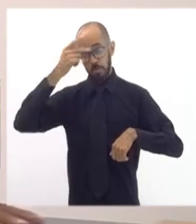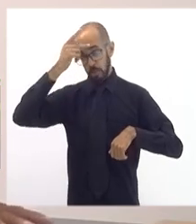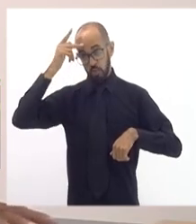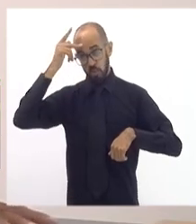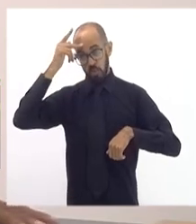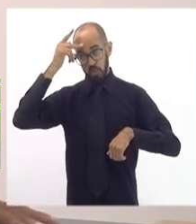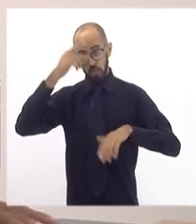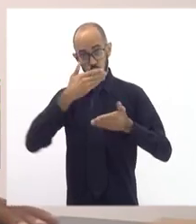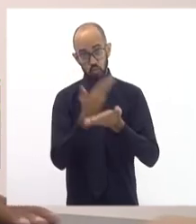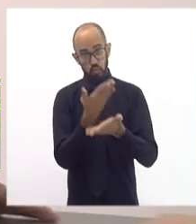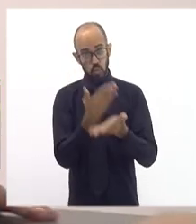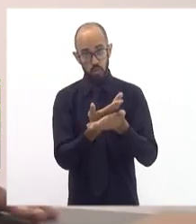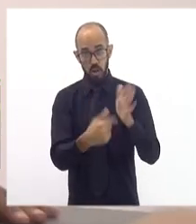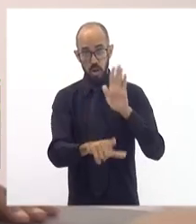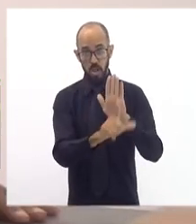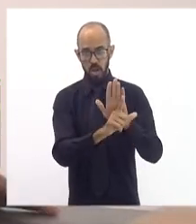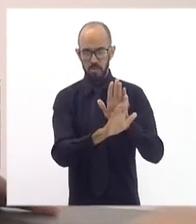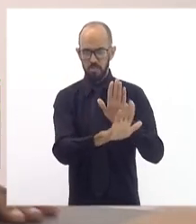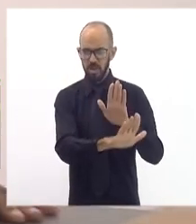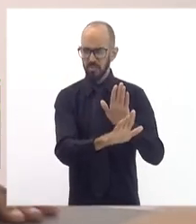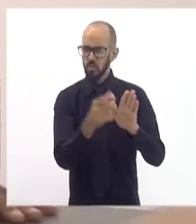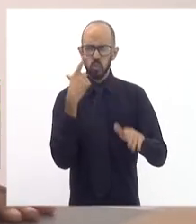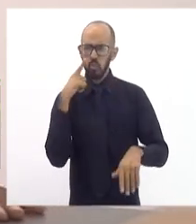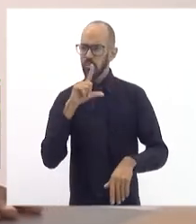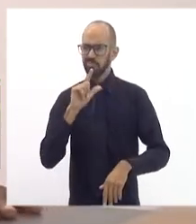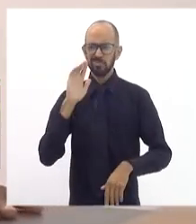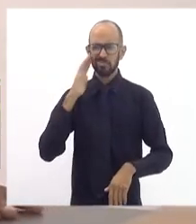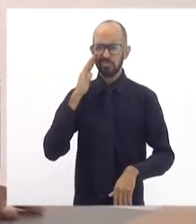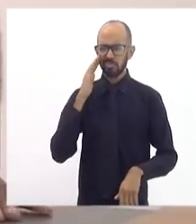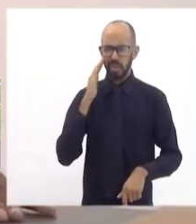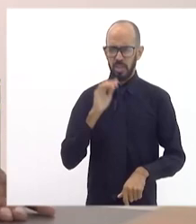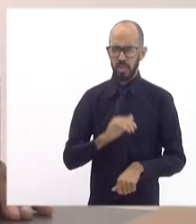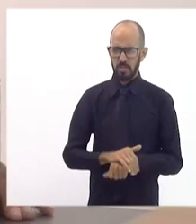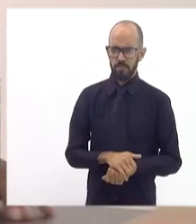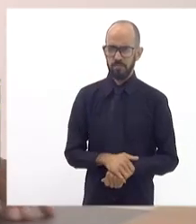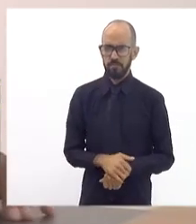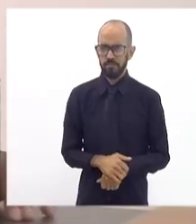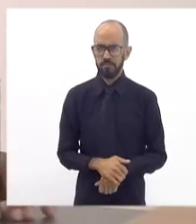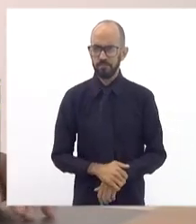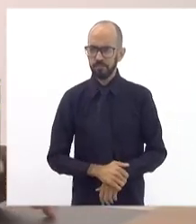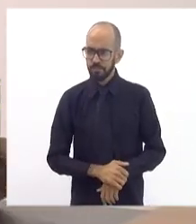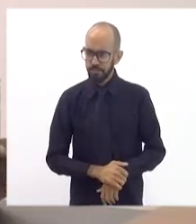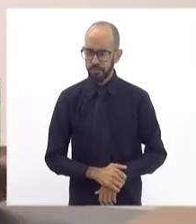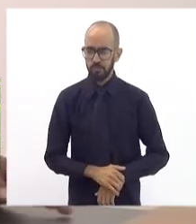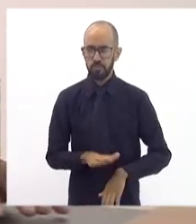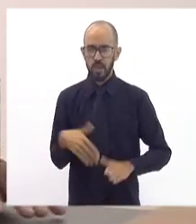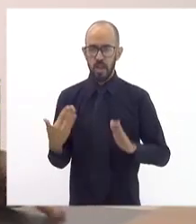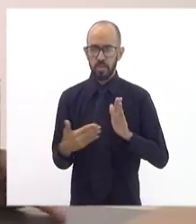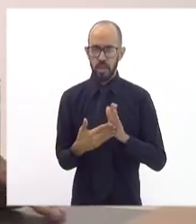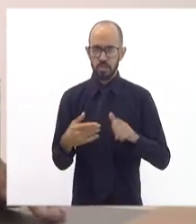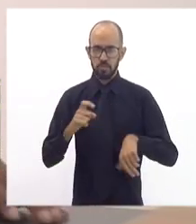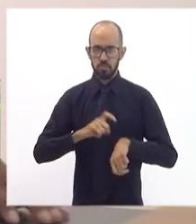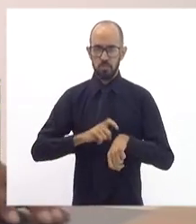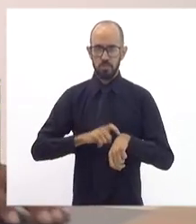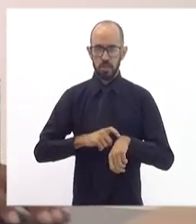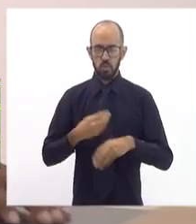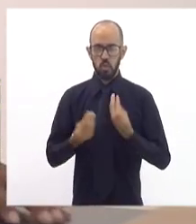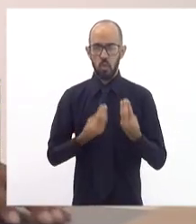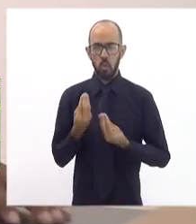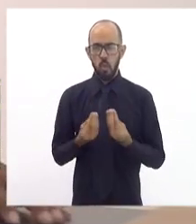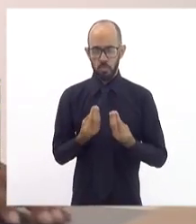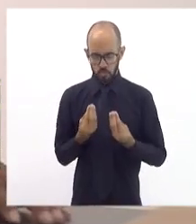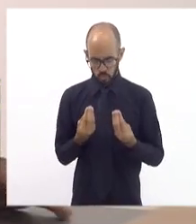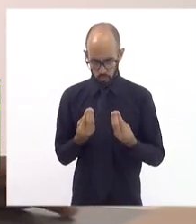legislação mas eu não consigo entender Até esse momento de como